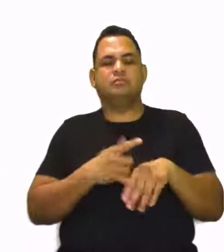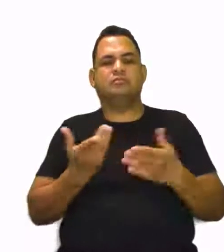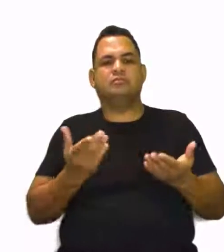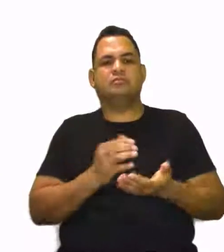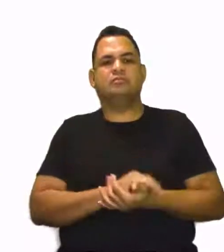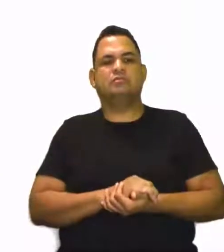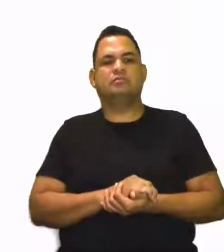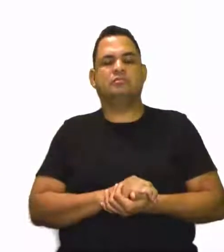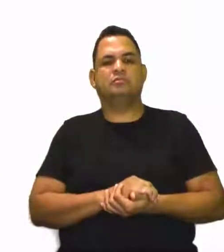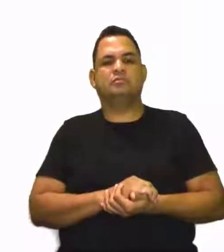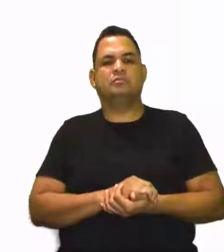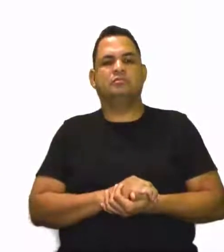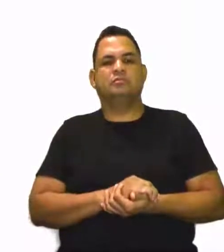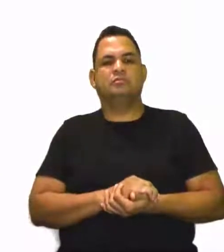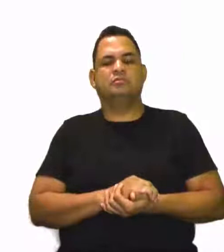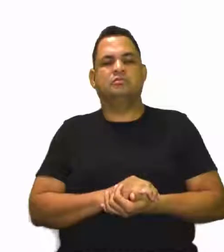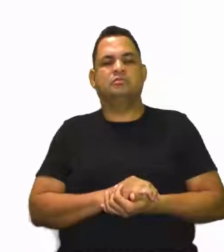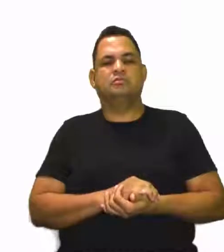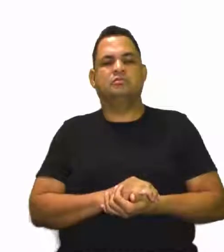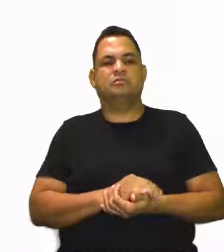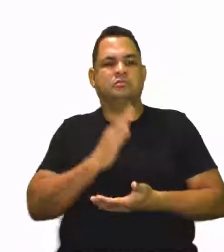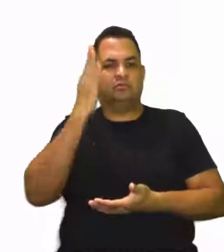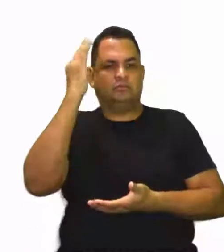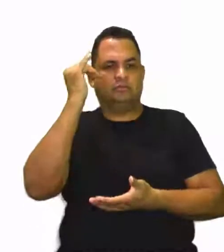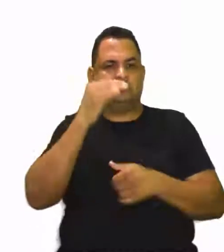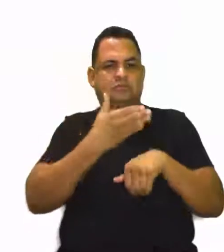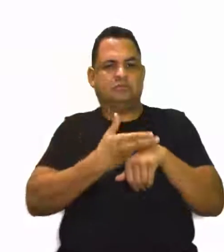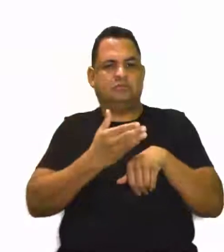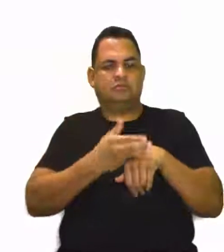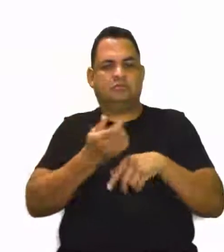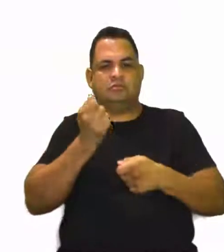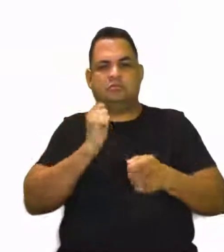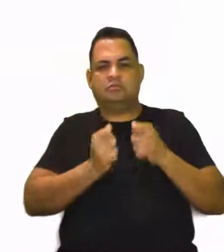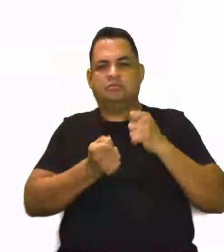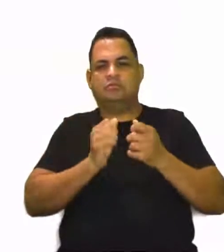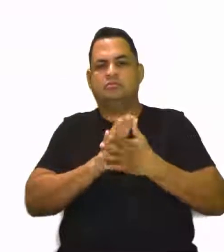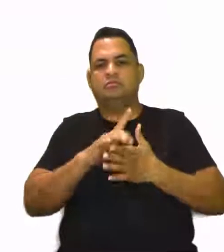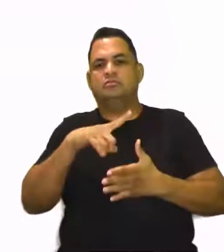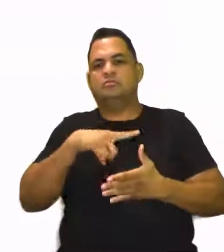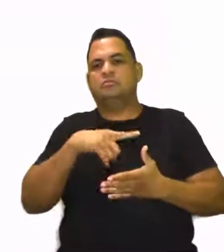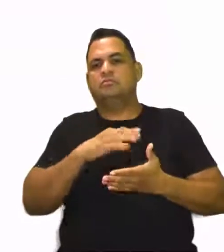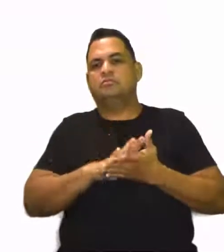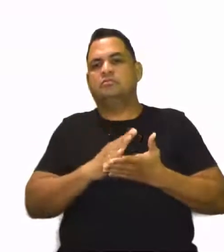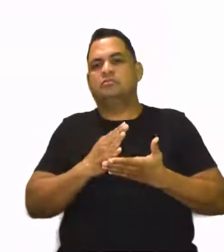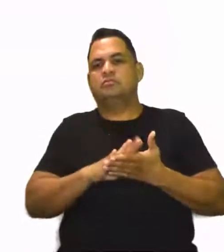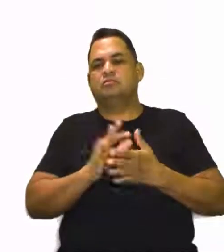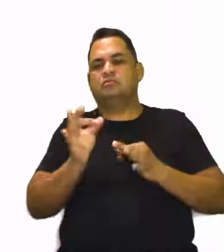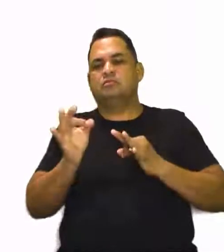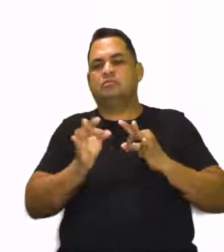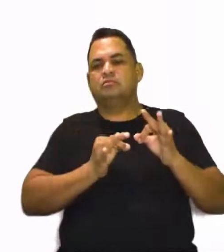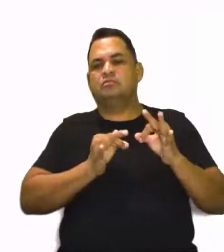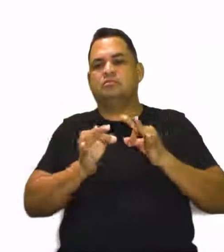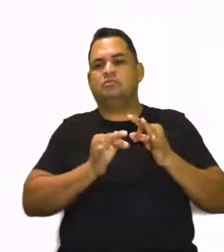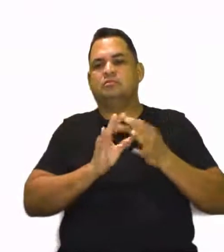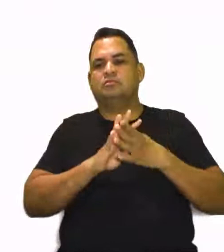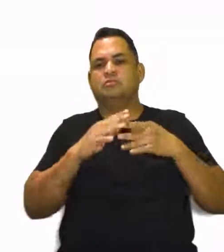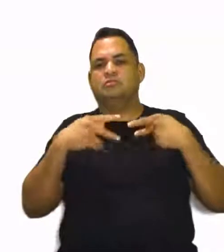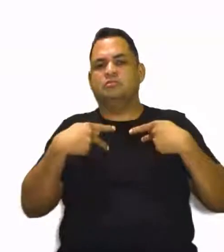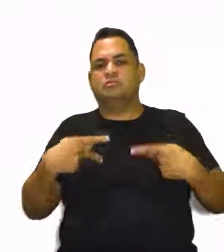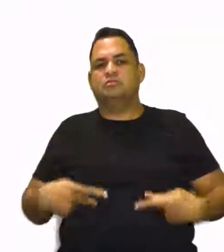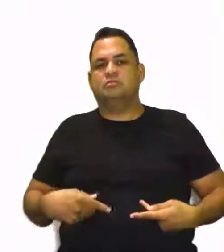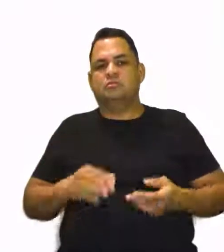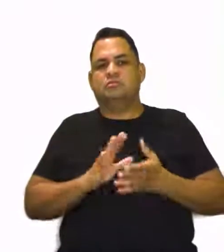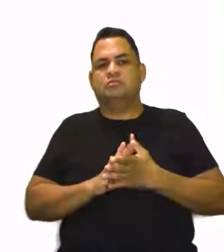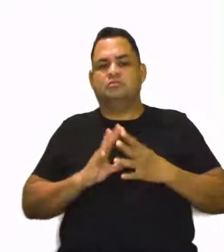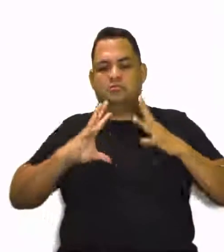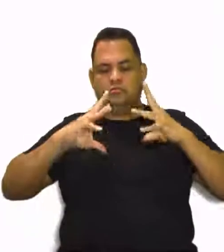lá. Então, a questão diz o seguinte: sabendo que o treinamento funcional tem como princípio preparar o organismo de